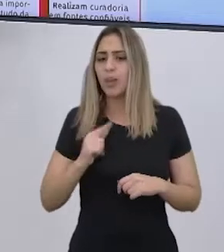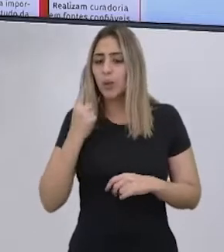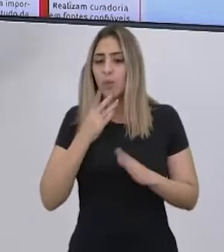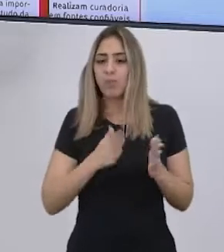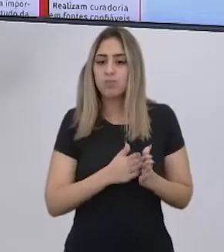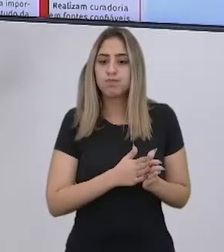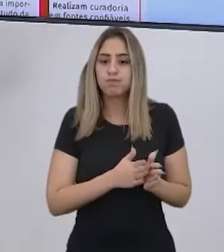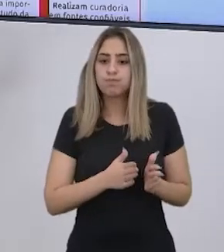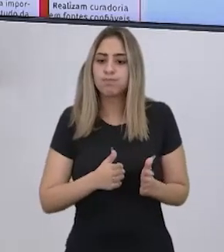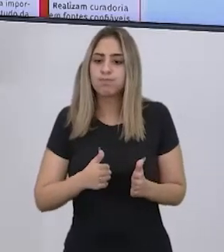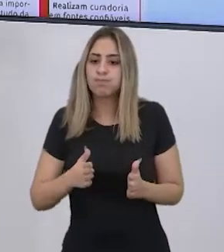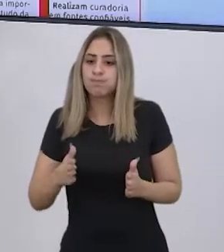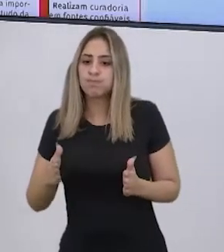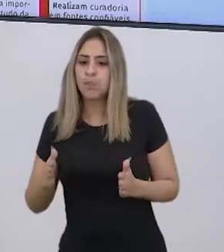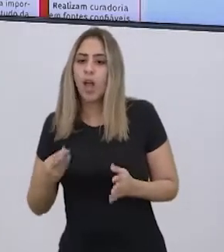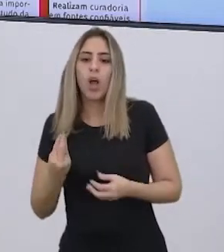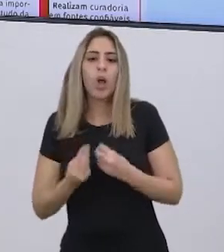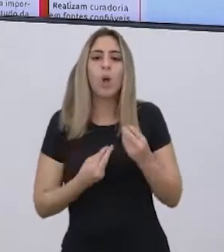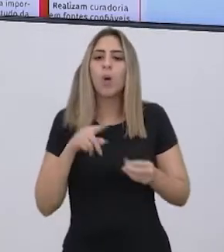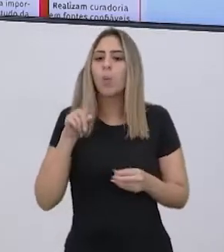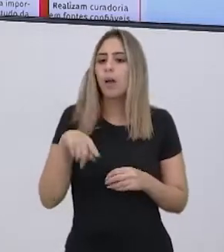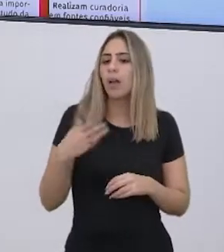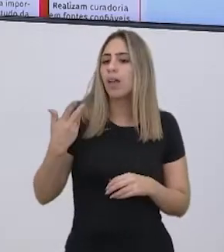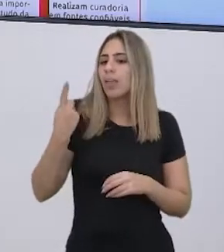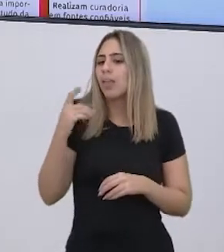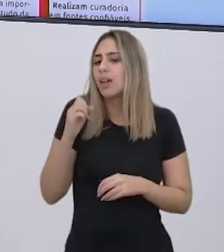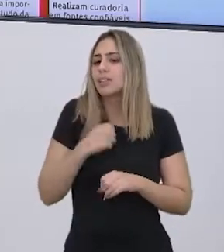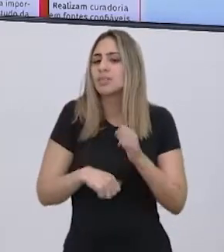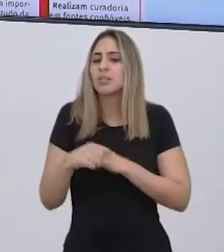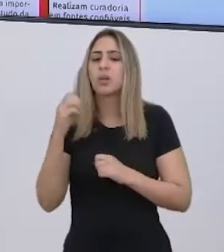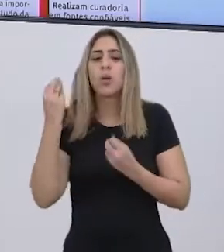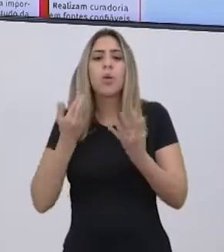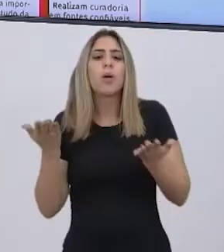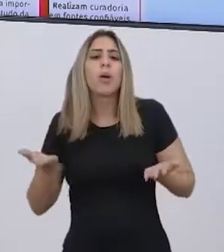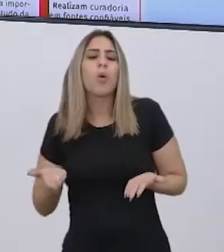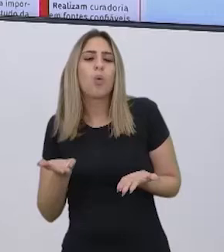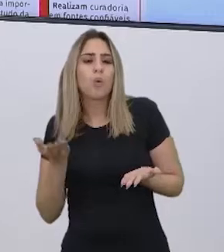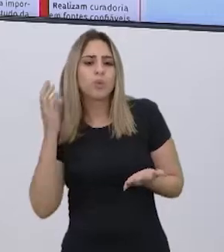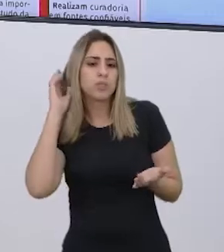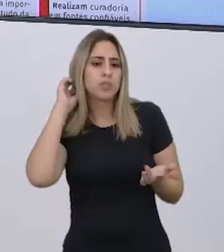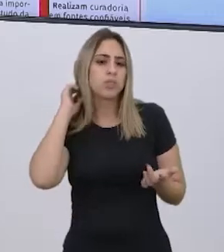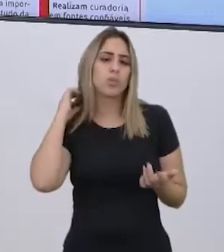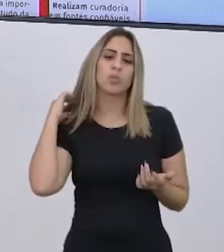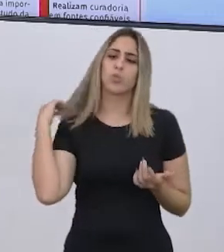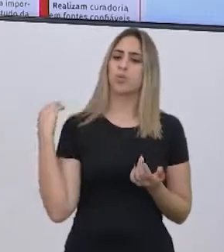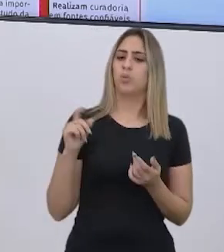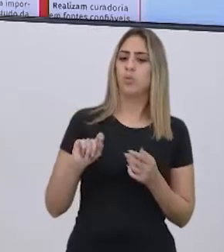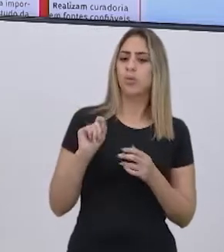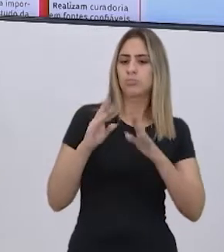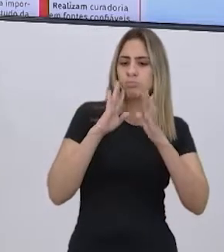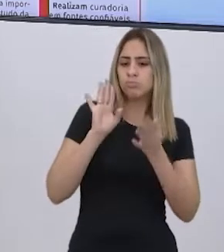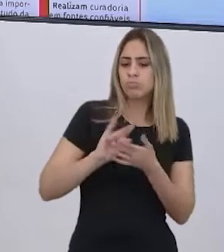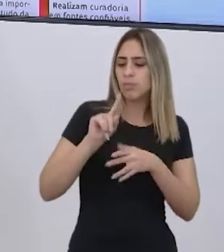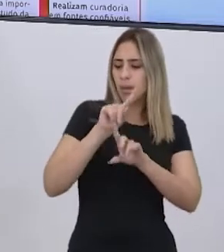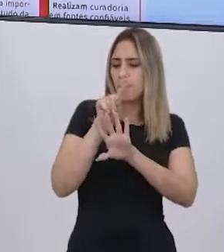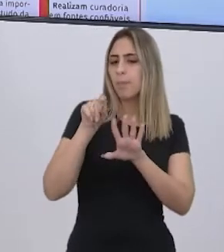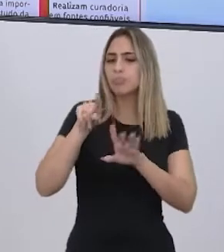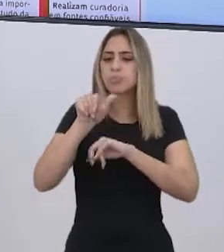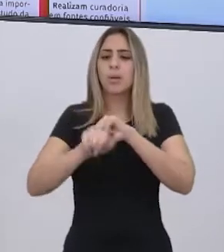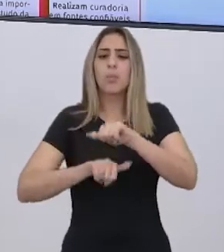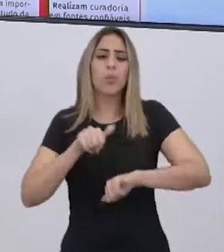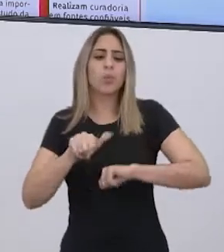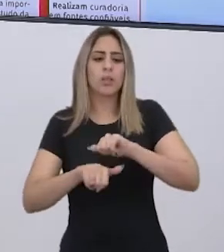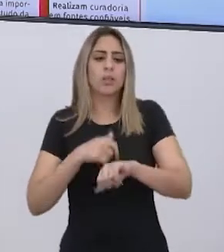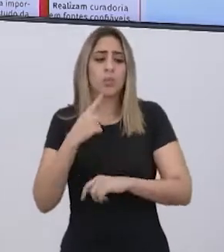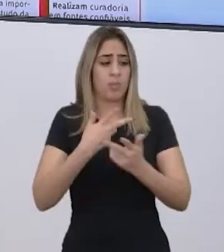do tempo desse laguinho. Como ele era 10 anos atrás e como ele é hoje. O que sustenta essa minha hipótese de que ele está mudando?